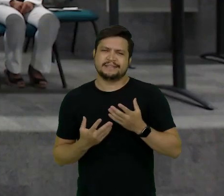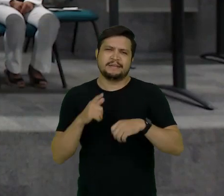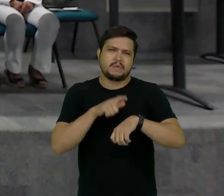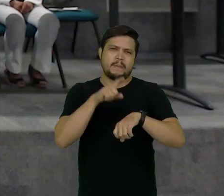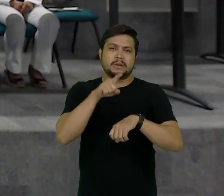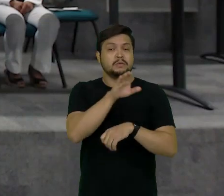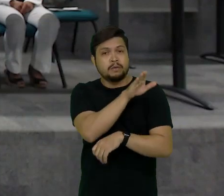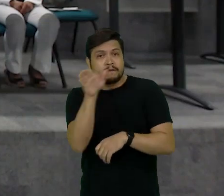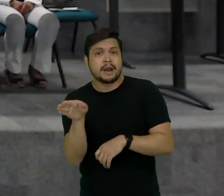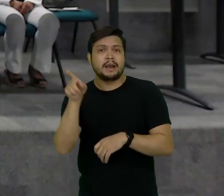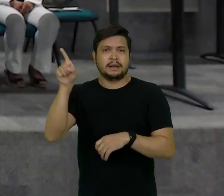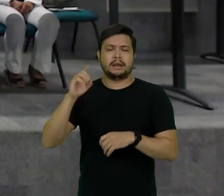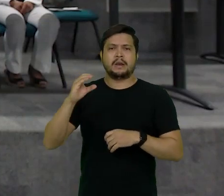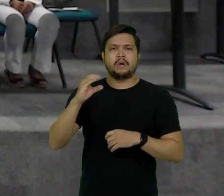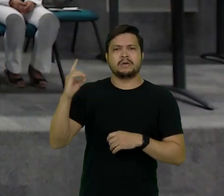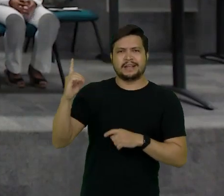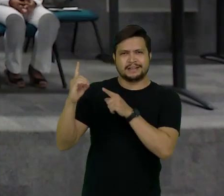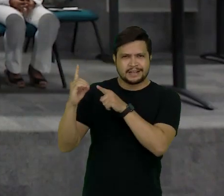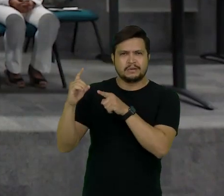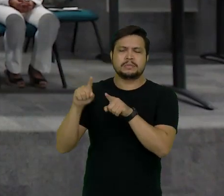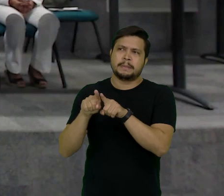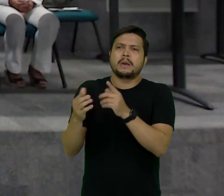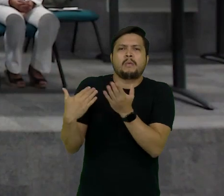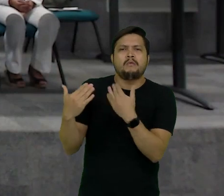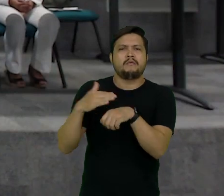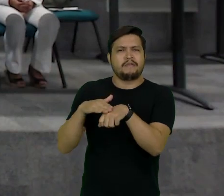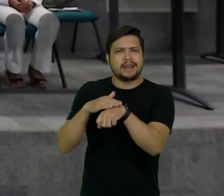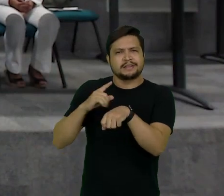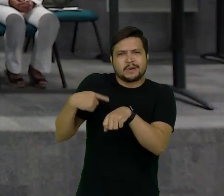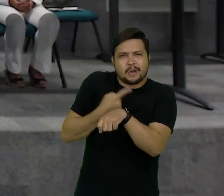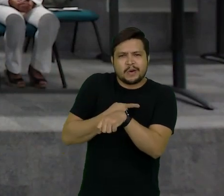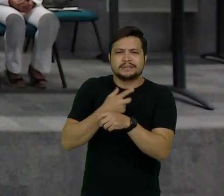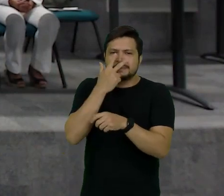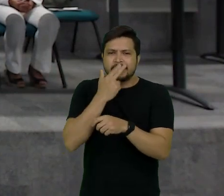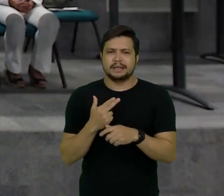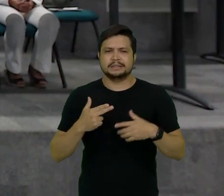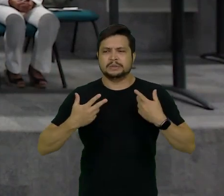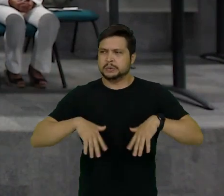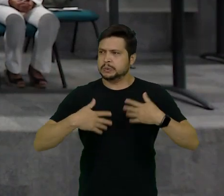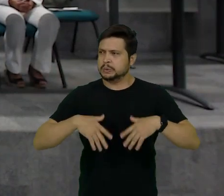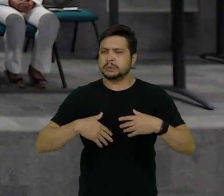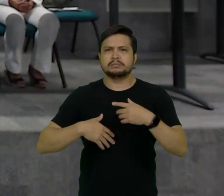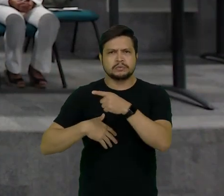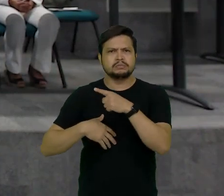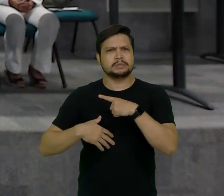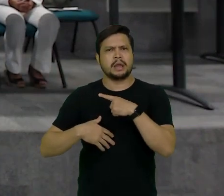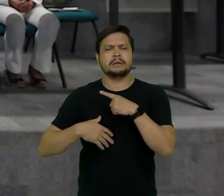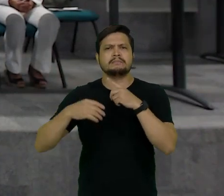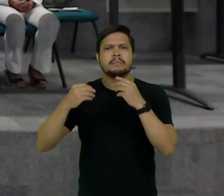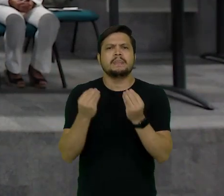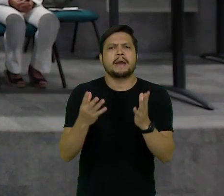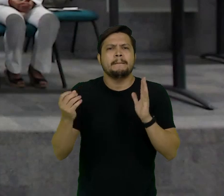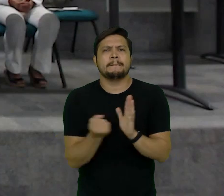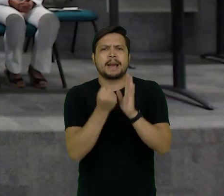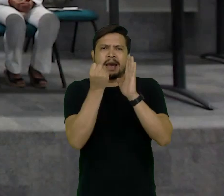vocês vão até lá, que vocês estão, ou que vocês conversam com todos nós, vocês deixam um pouco de vocês no curso.